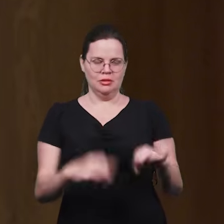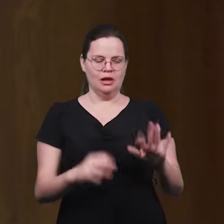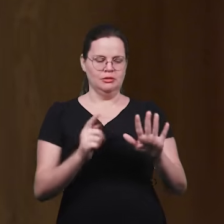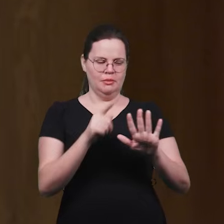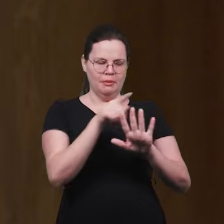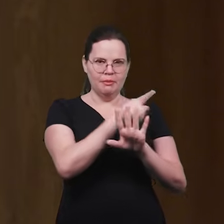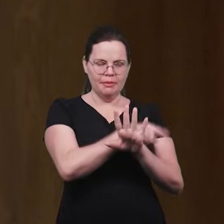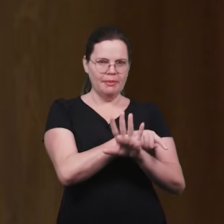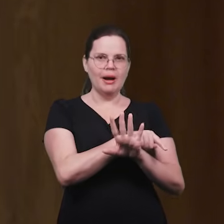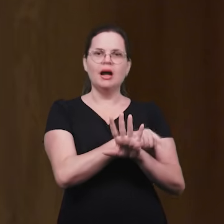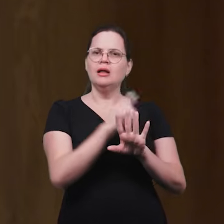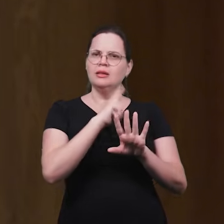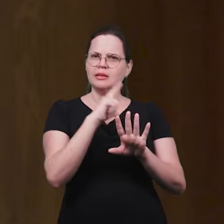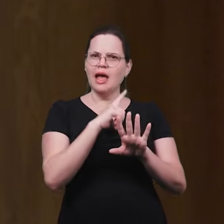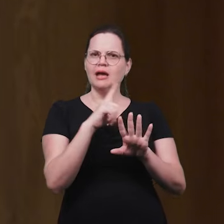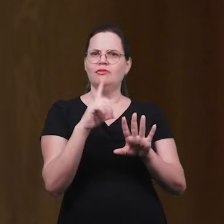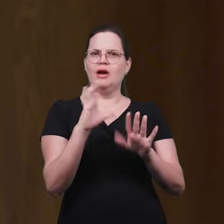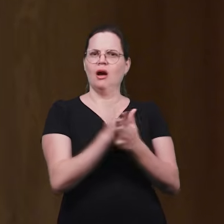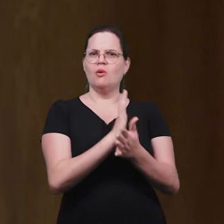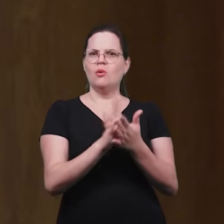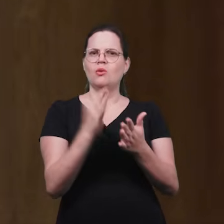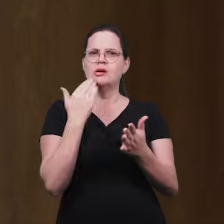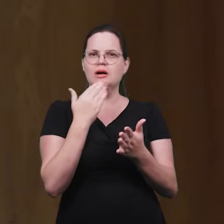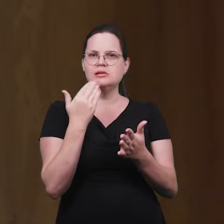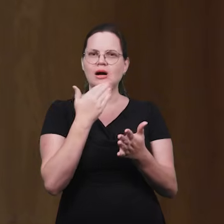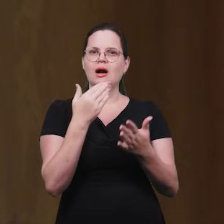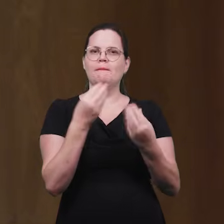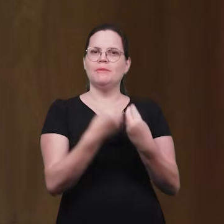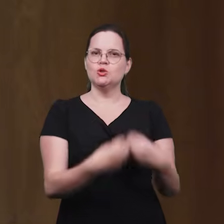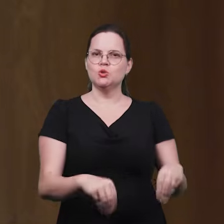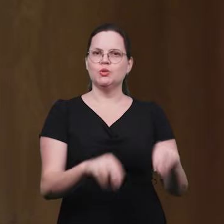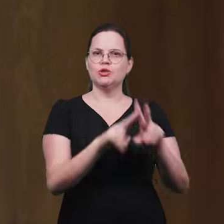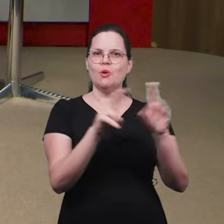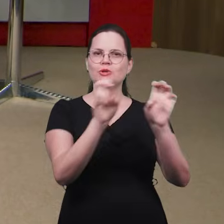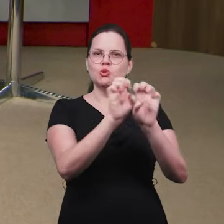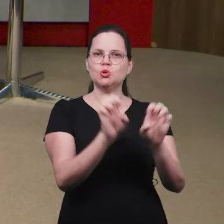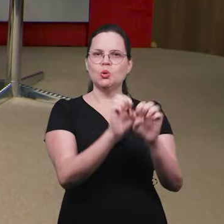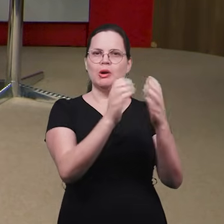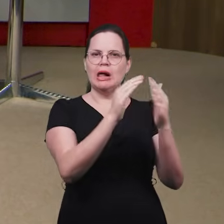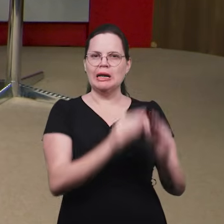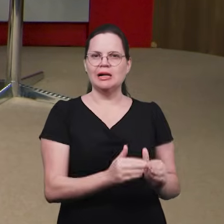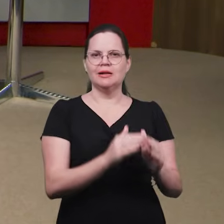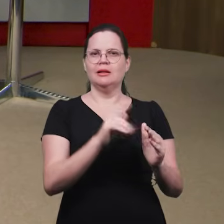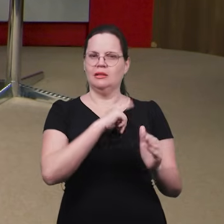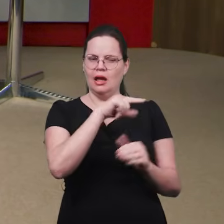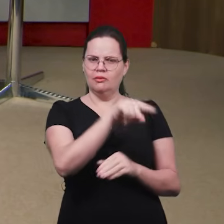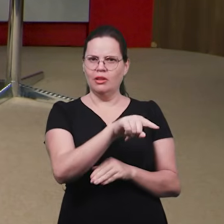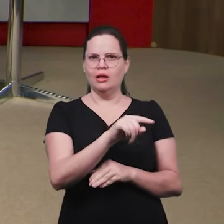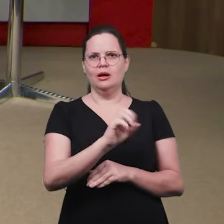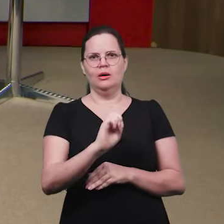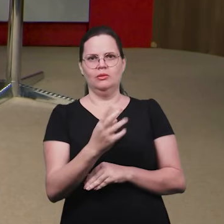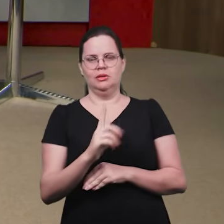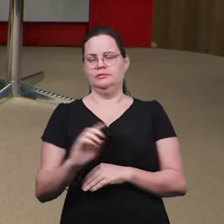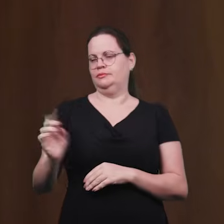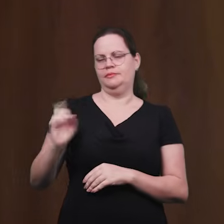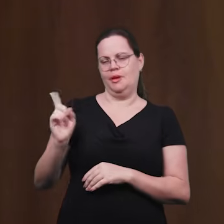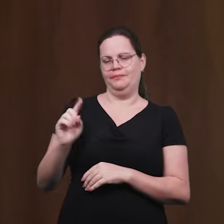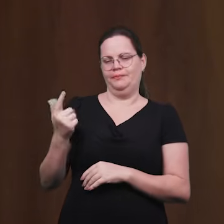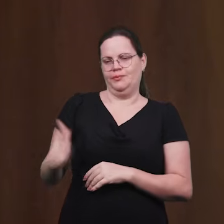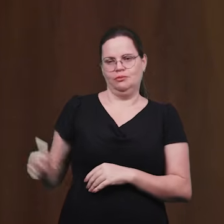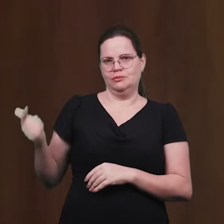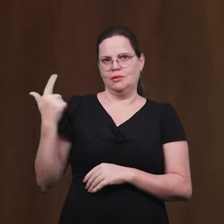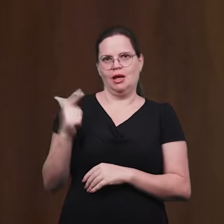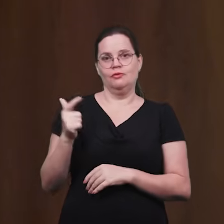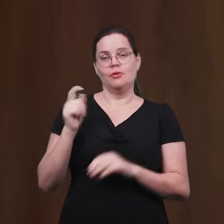que o senhor mencionou. Sofreu dano físico ali, a estrutura, com o incidente do terremoto? Não